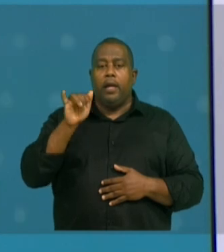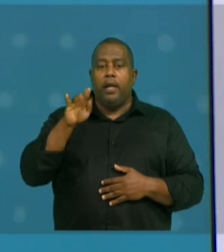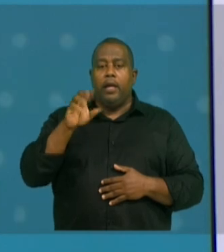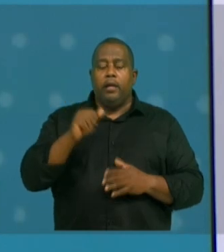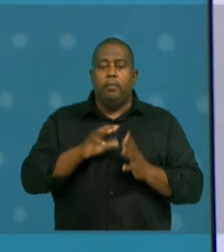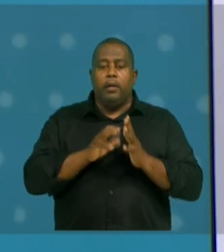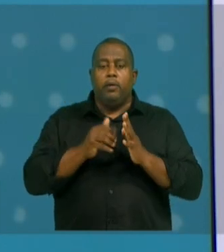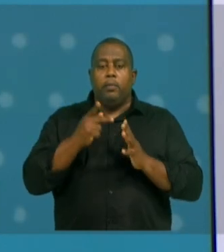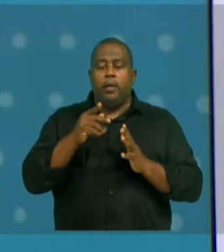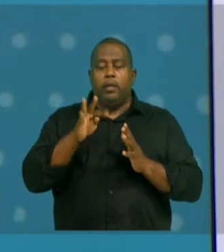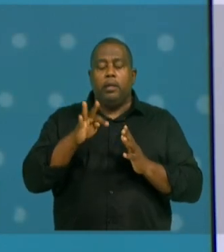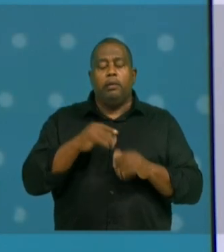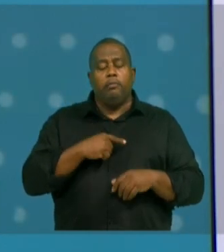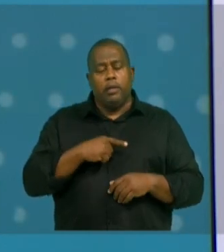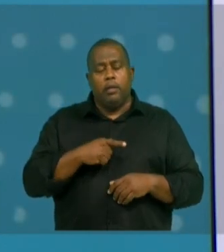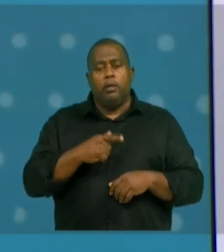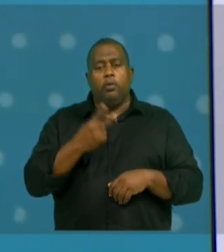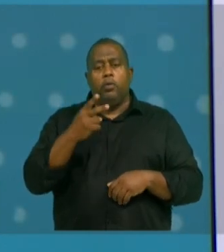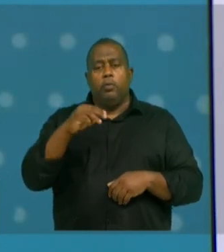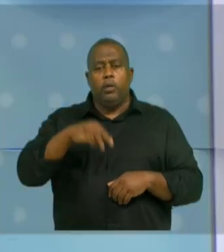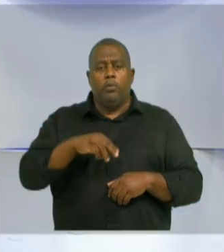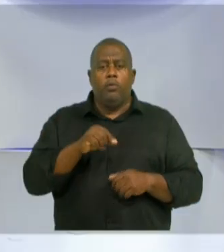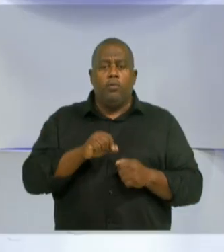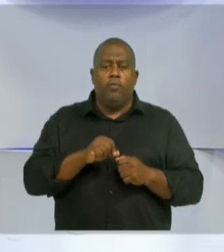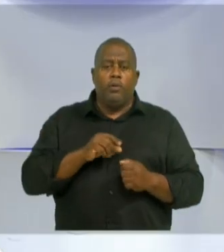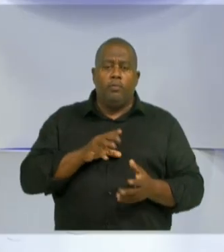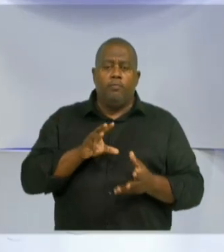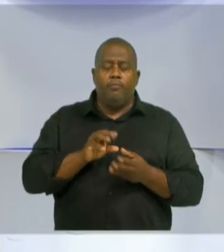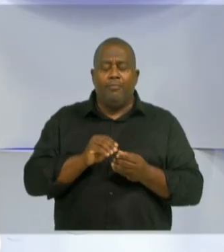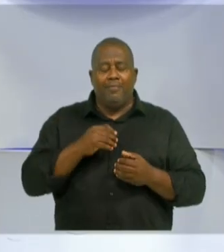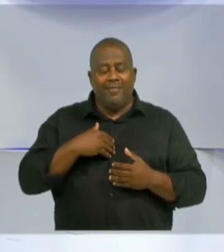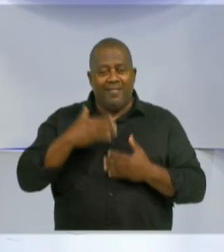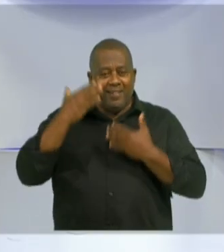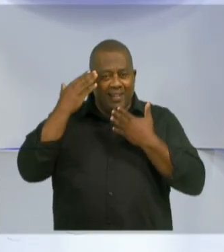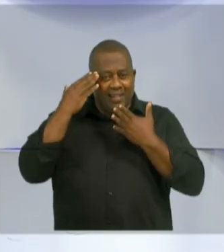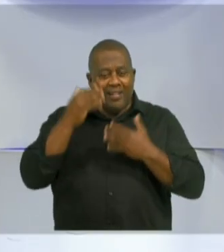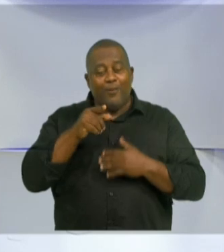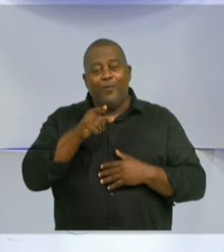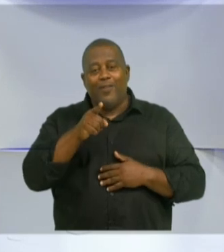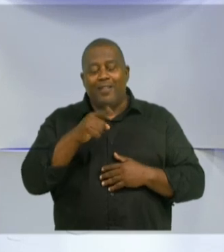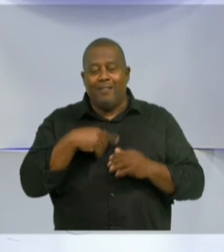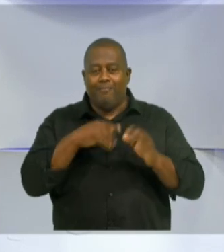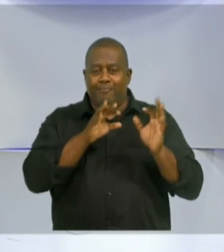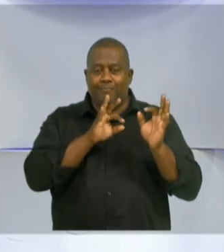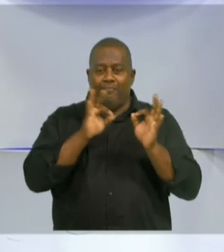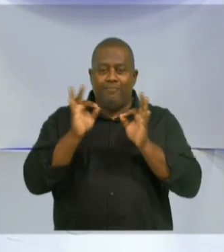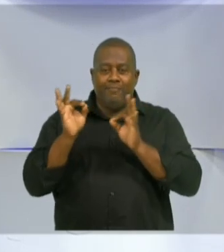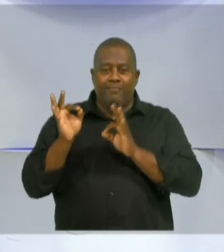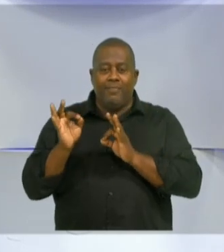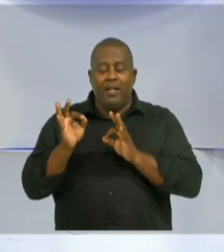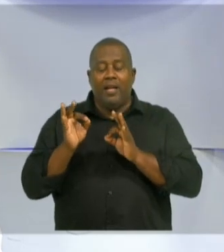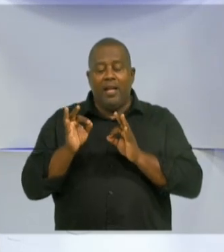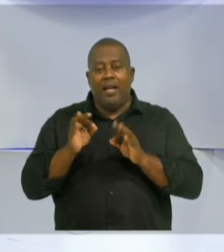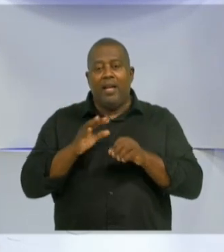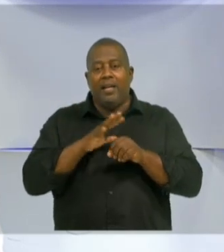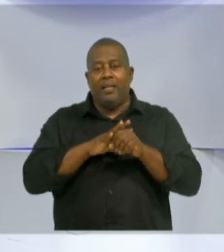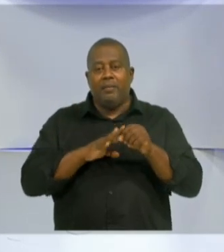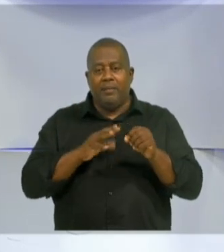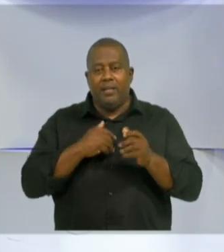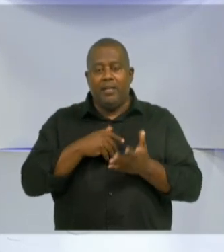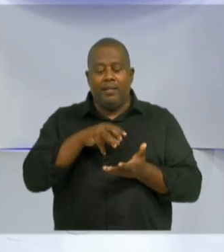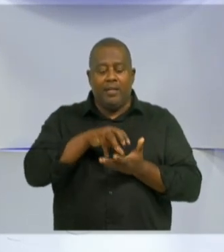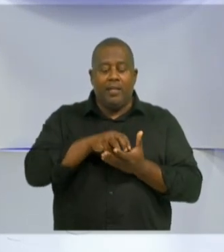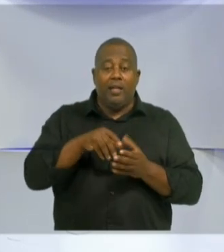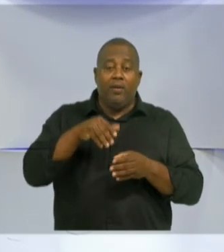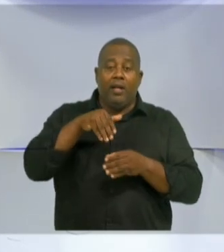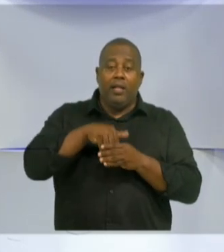2 minutos para fazer as considerações agradeço a você que tá acompanhando a rede Bahia nessa central das